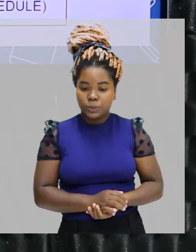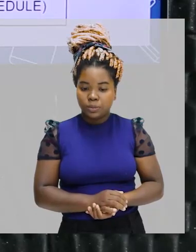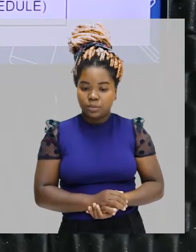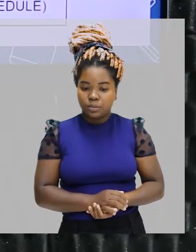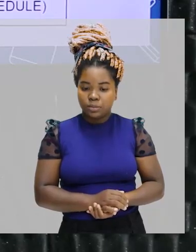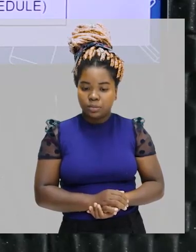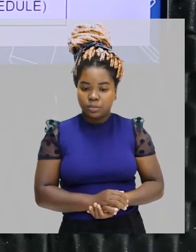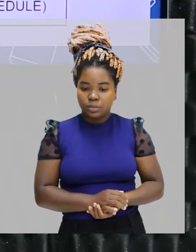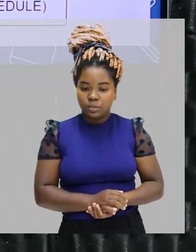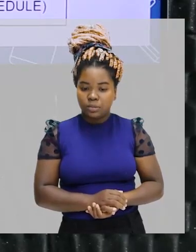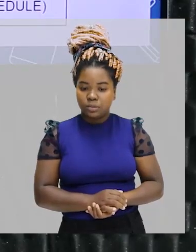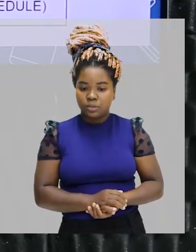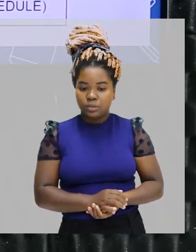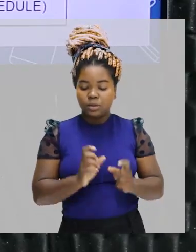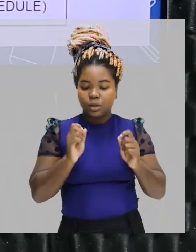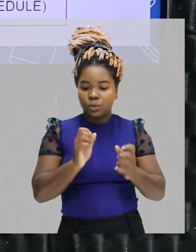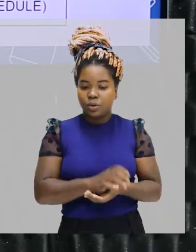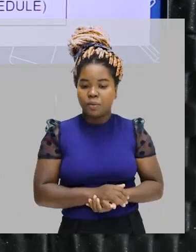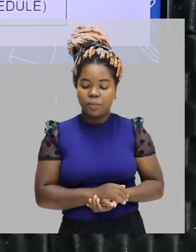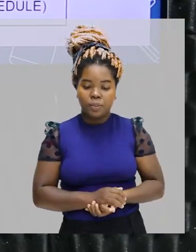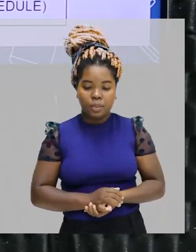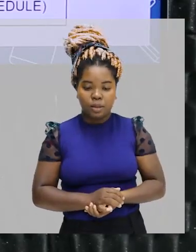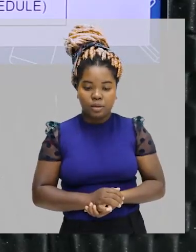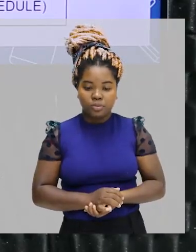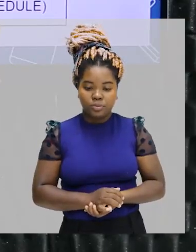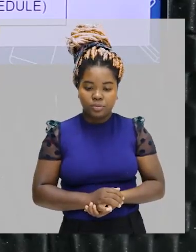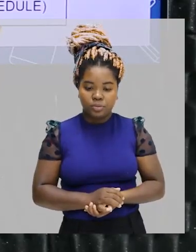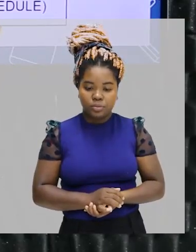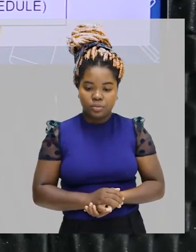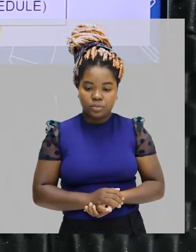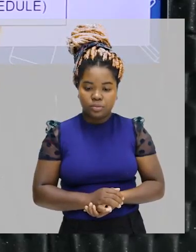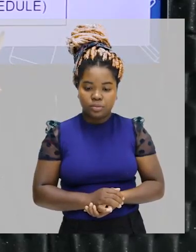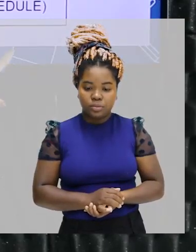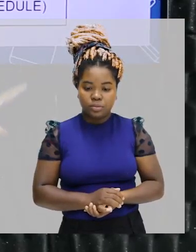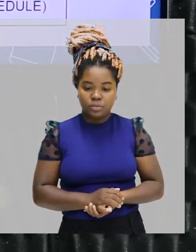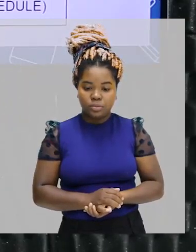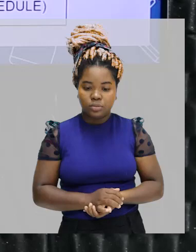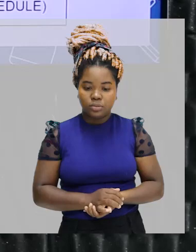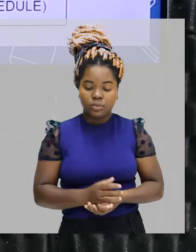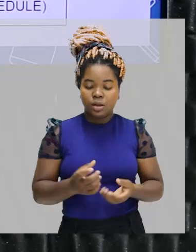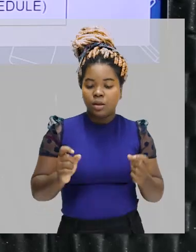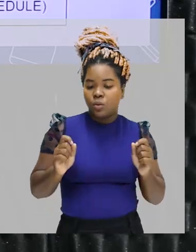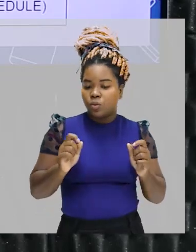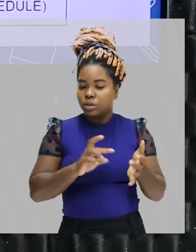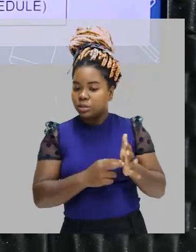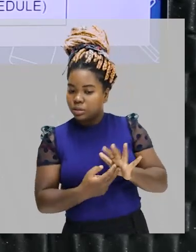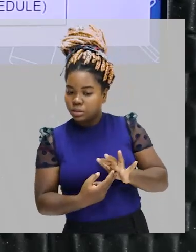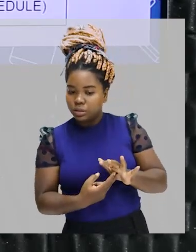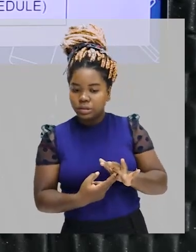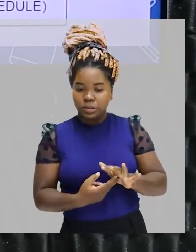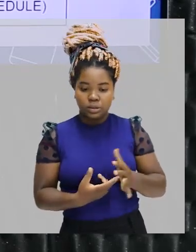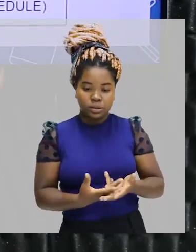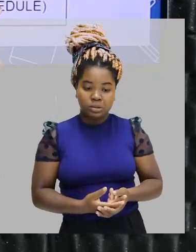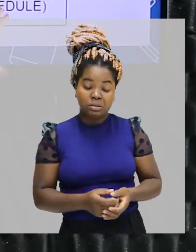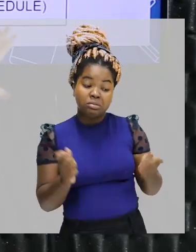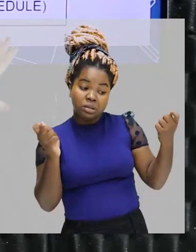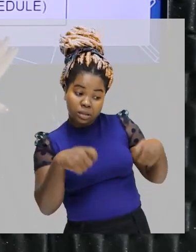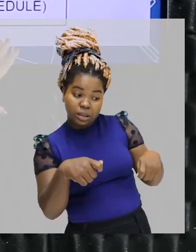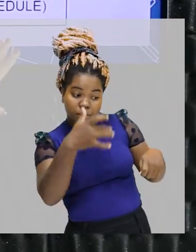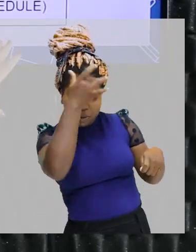tempo flexível. Você tem aqui employees schedule. É de acordo com a disponibilidade